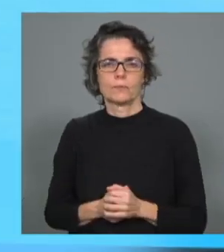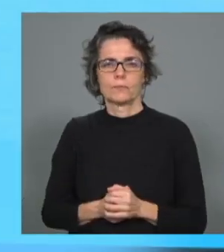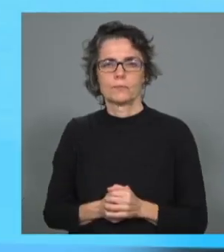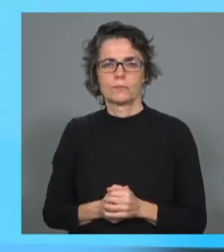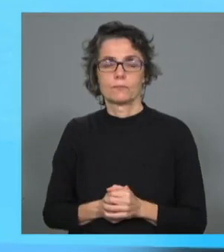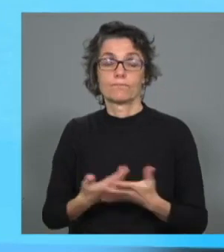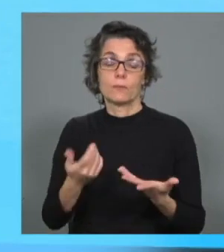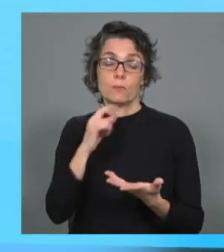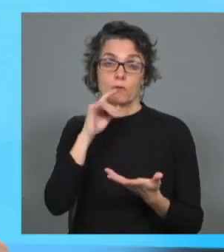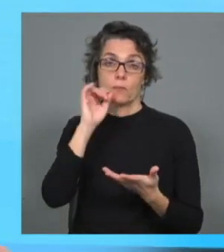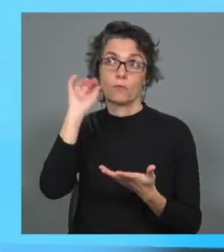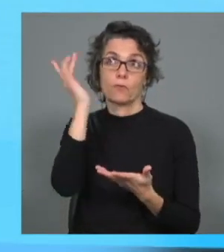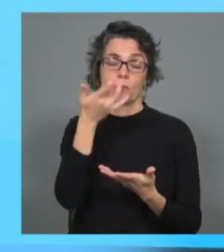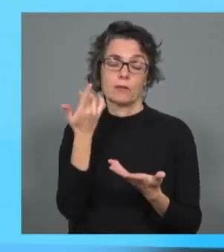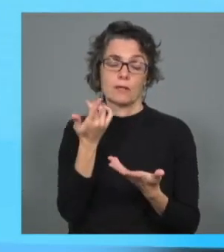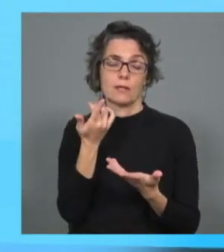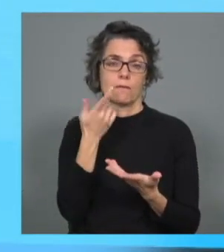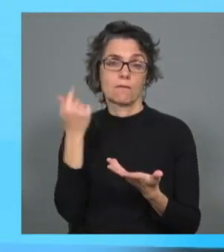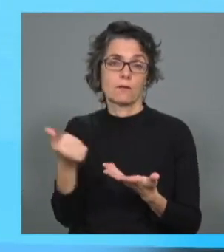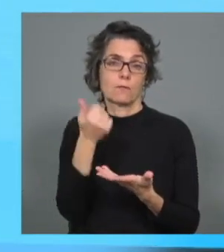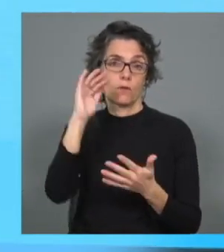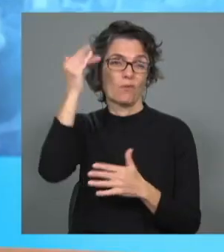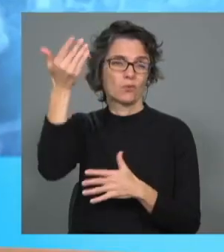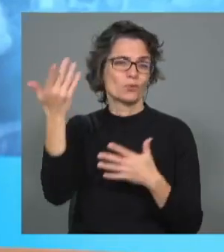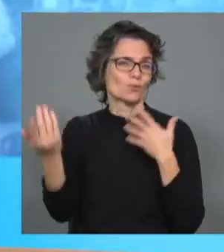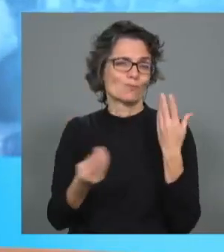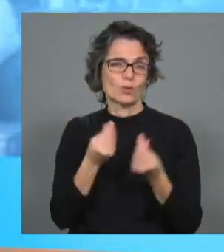planeta mais habitável no futuro continuam a ser muito poucas a partir